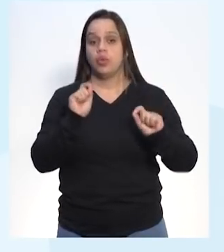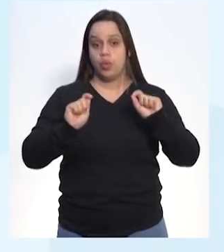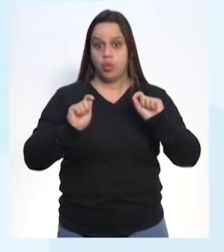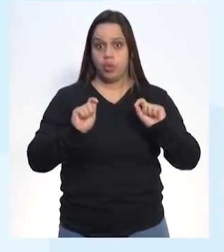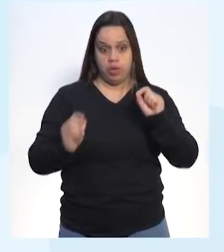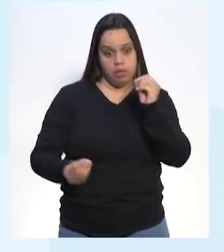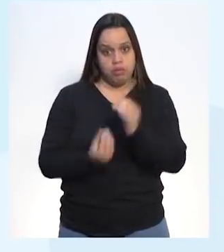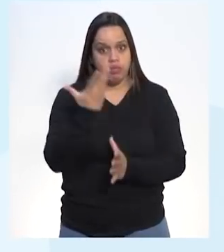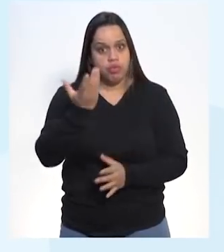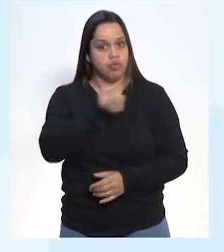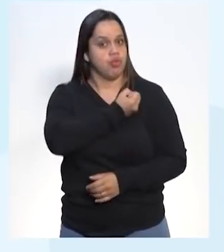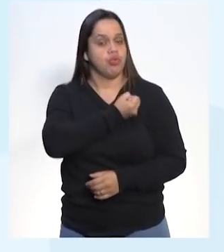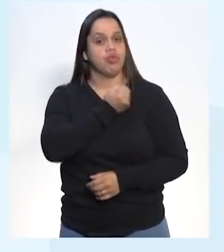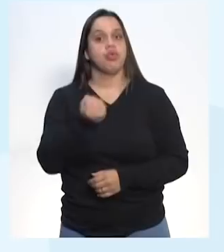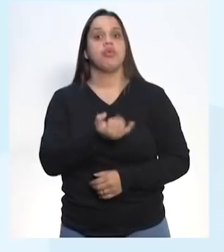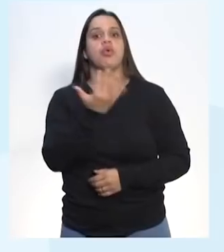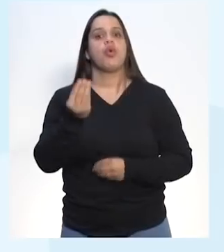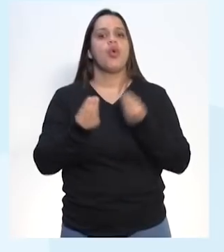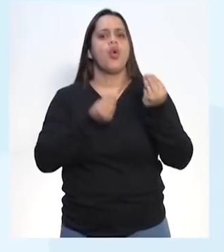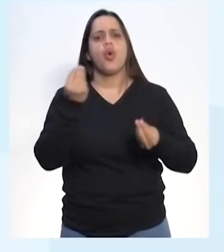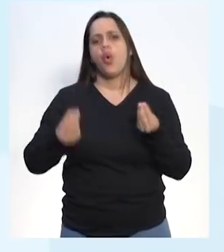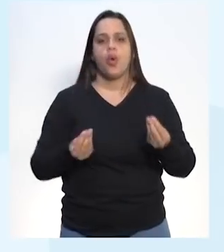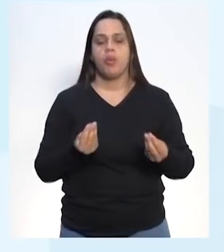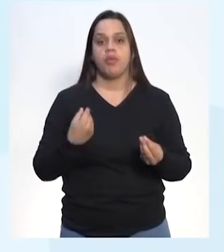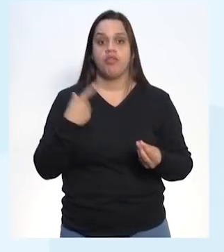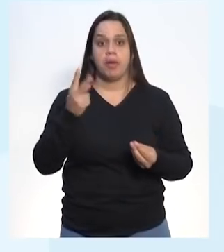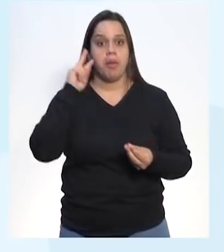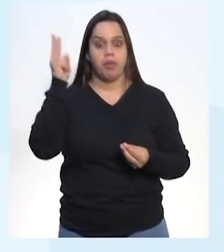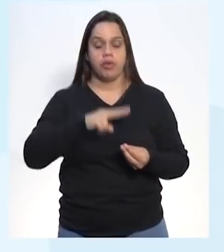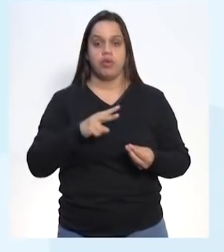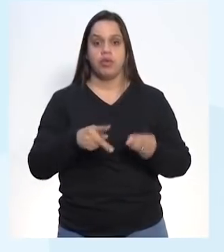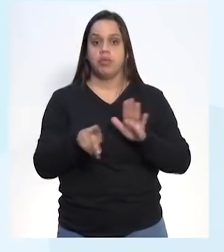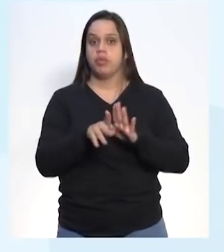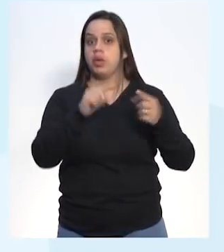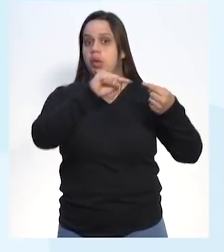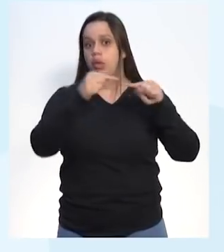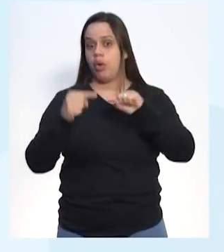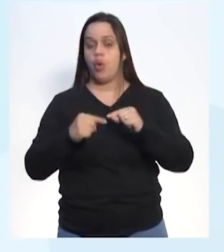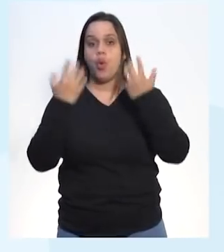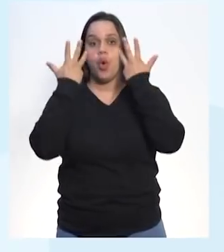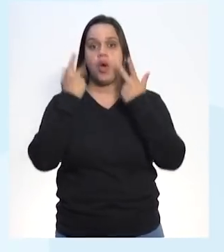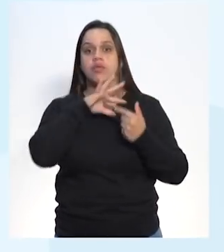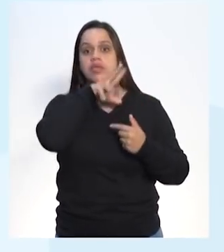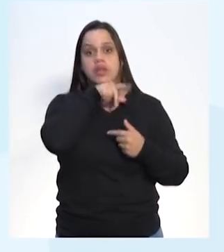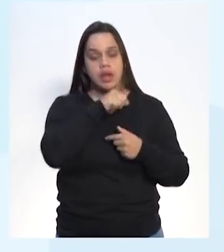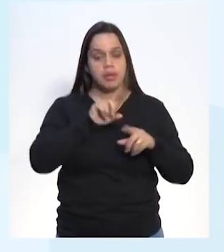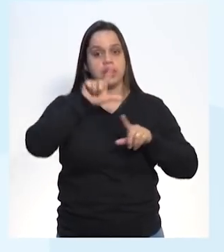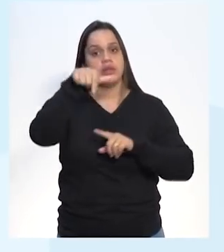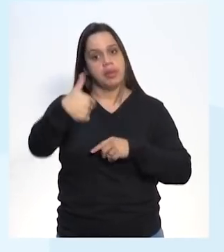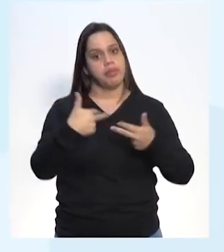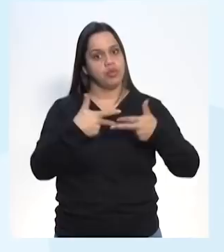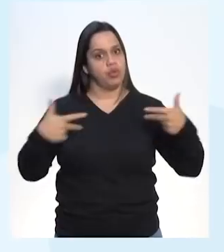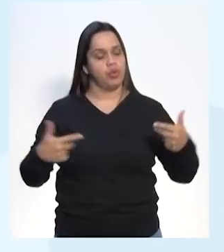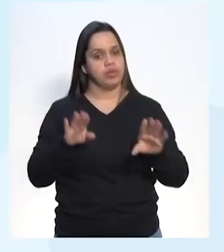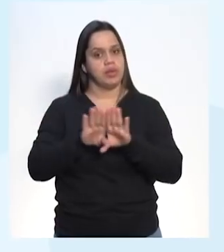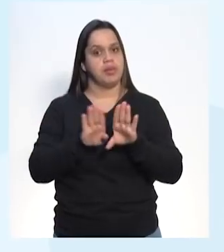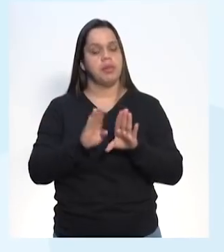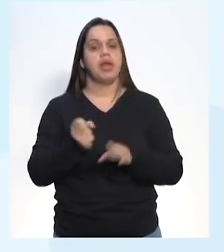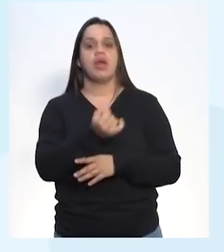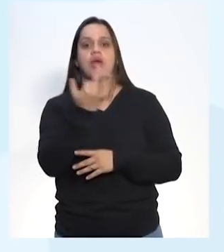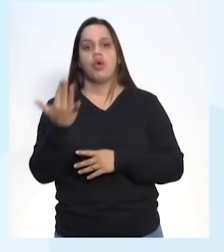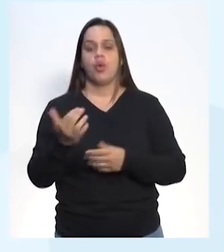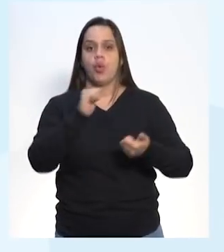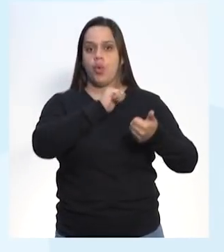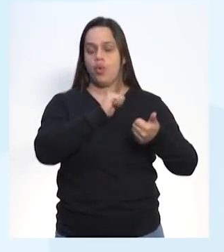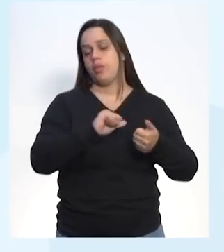surgimento dos números vieram associados aos animais. E no caso aí, né, a objetos, certas quantidades,